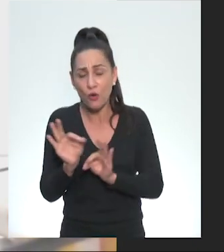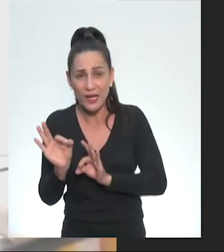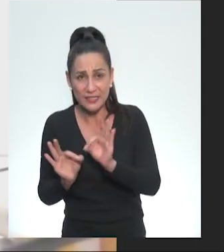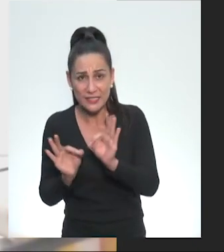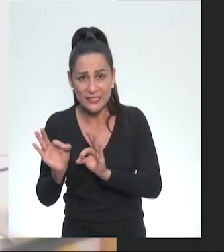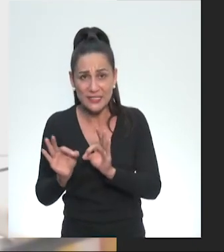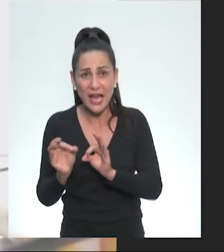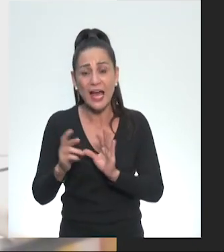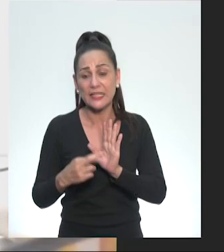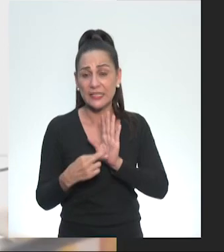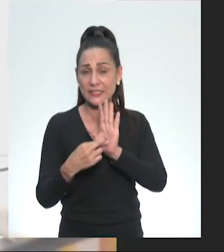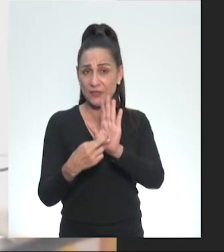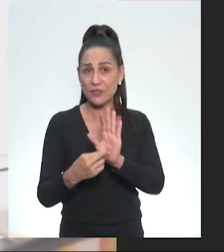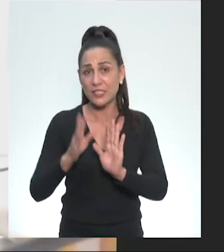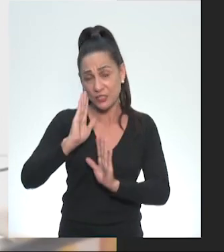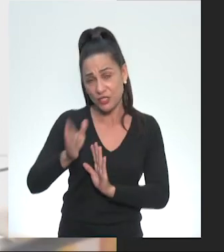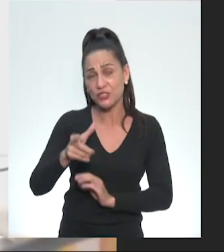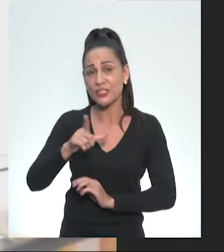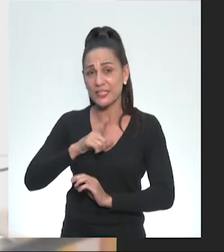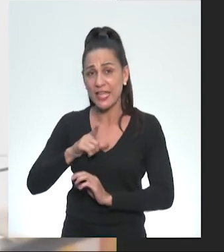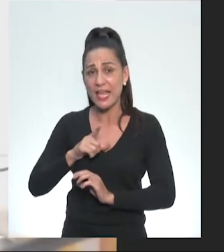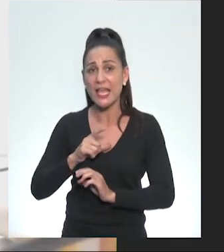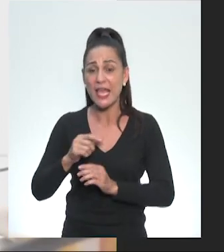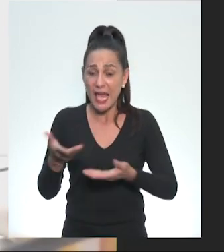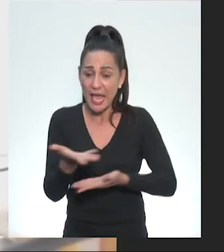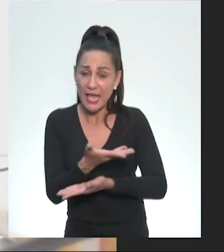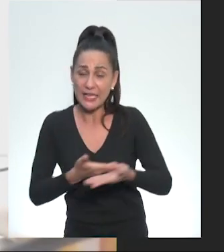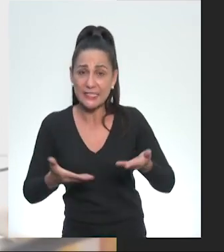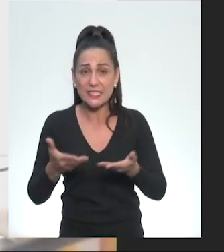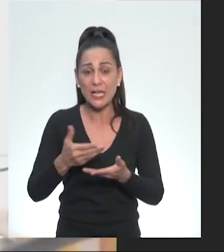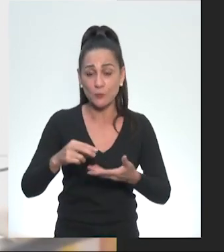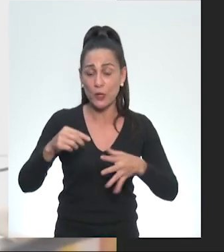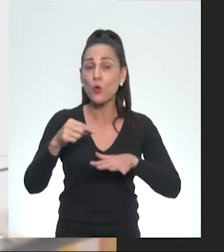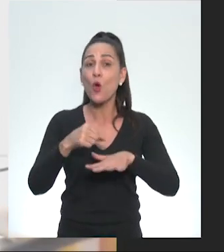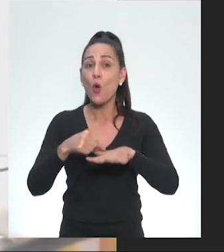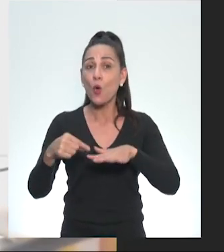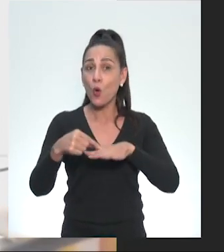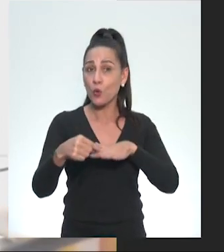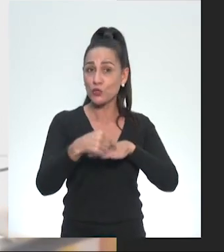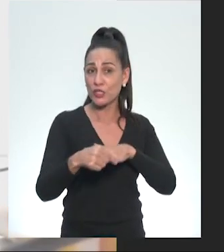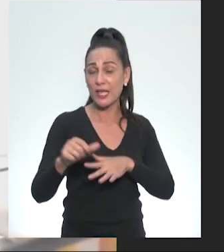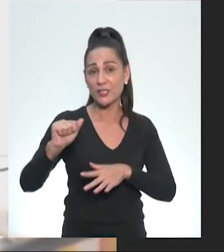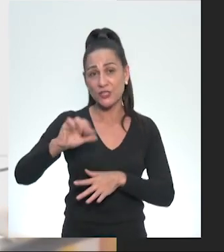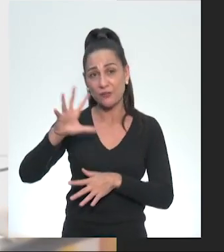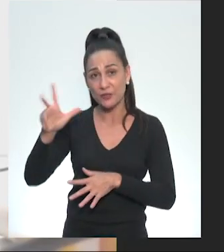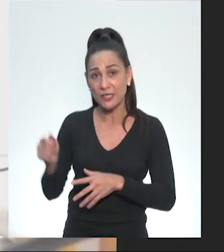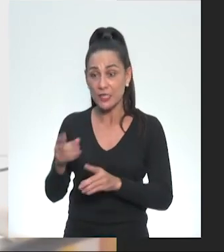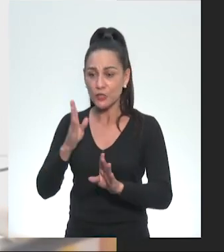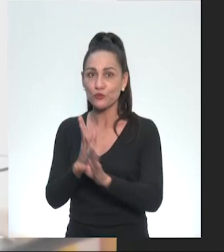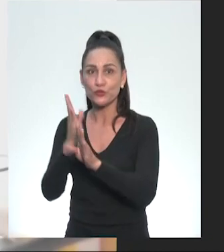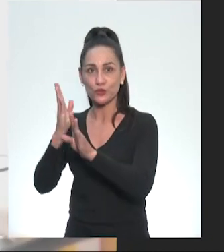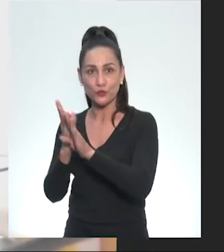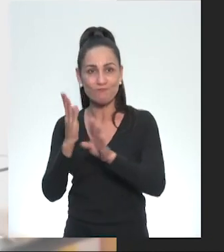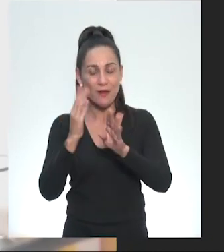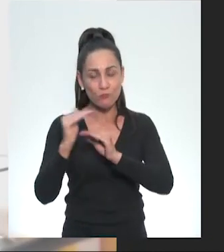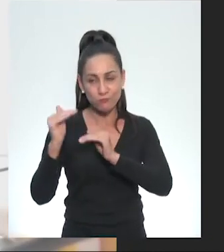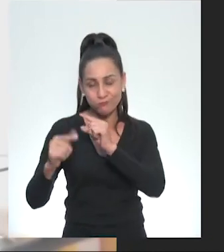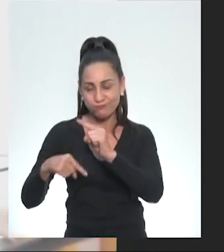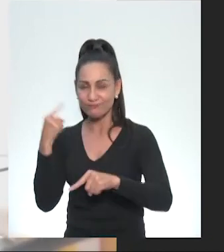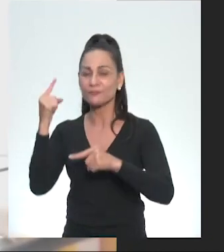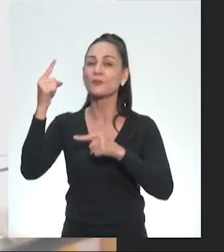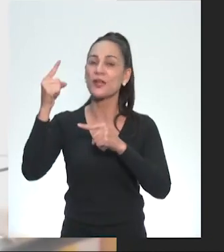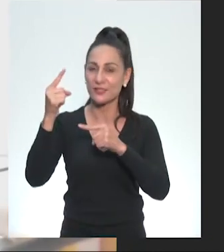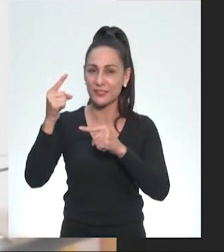reformulação das referências que a gente tem relacionadas ao continente africano e também descobertas, né? De tantos avanços, de